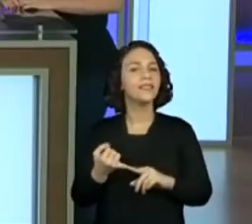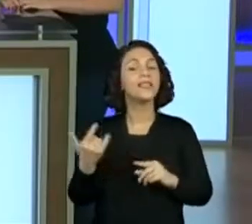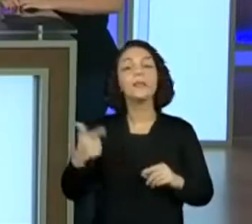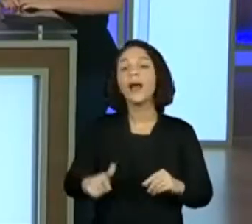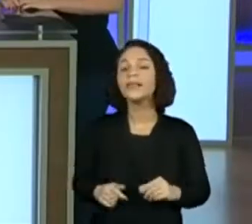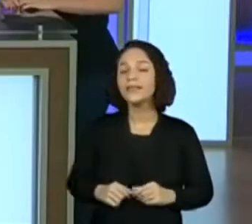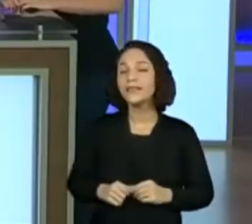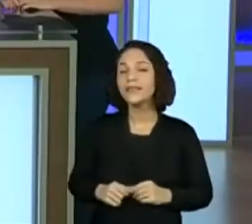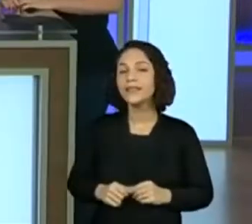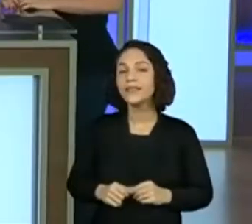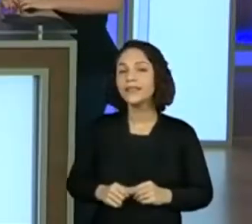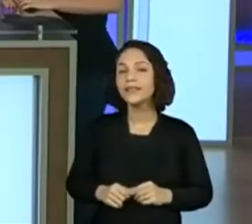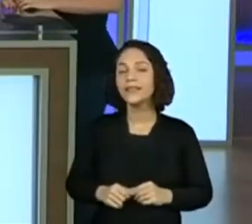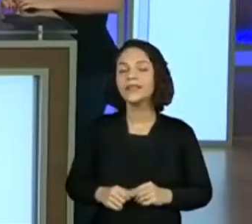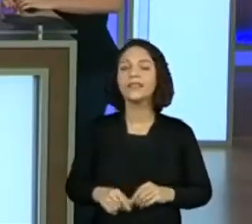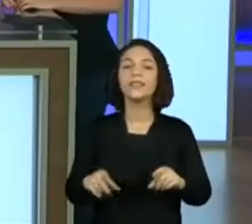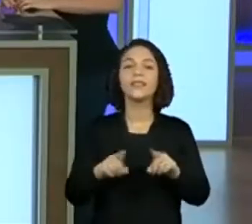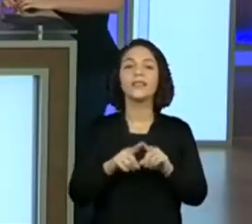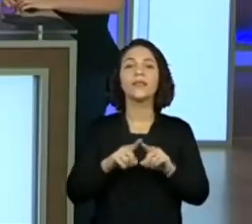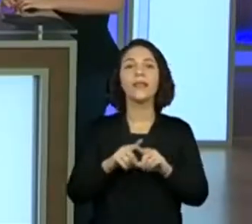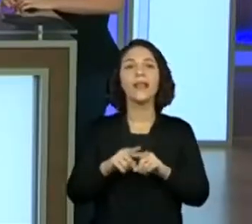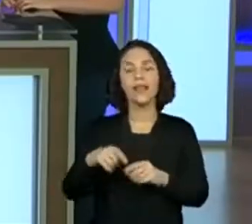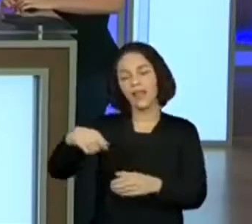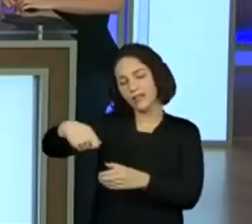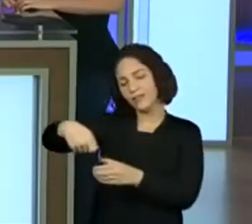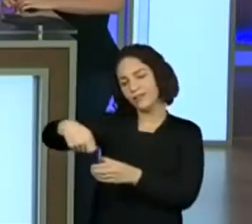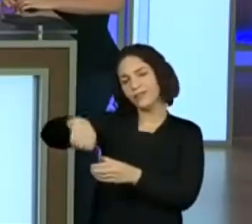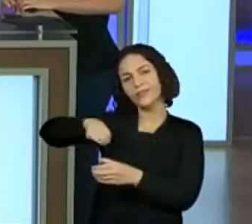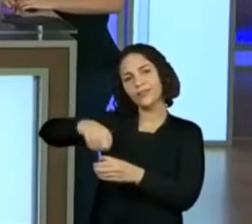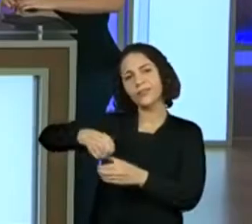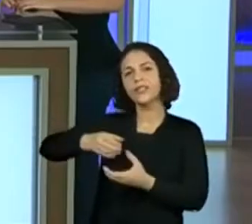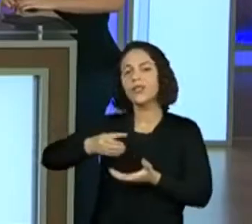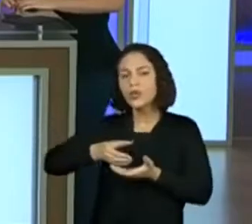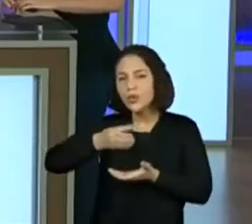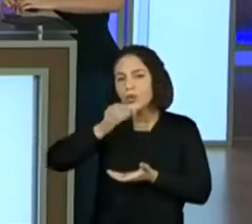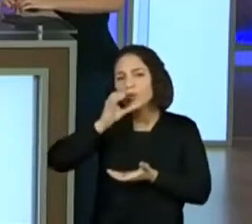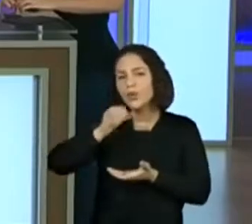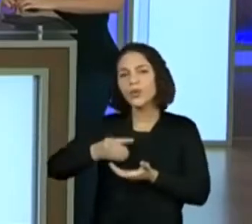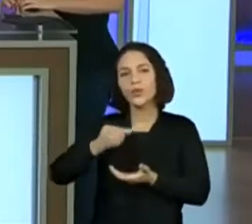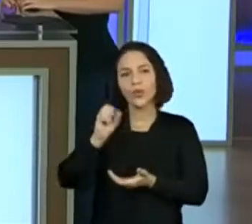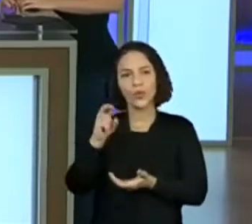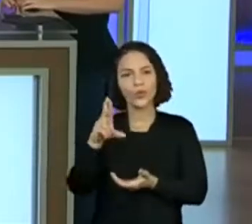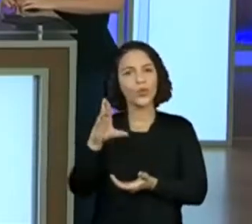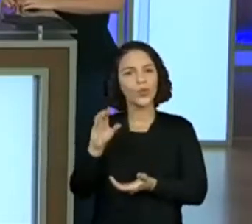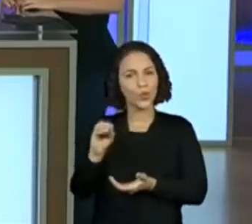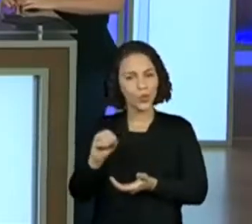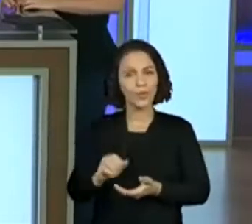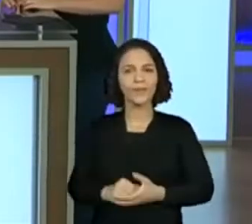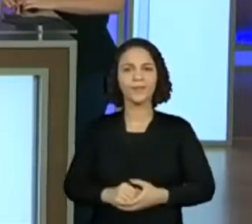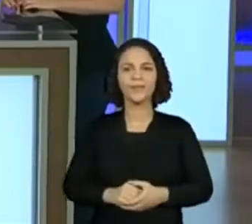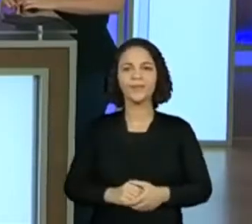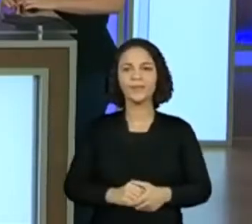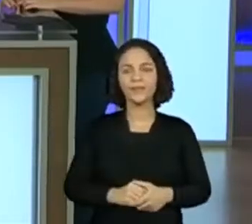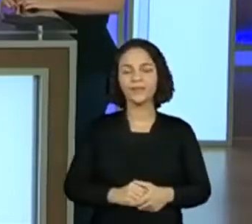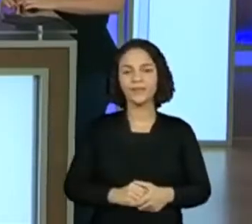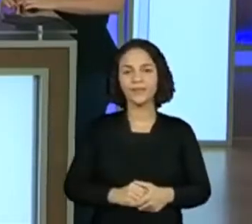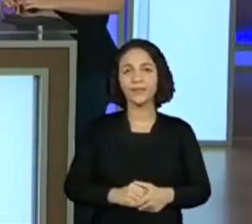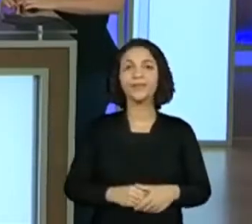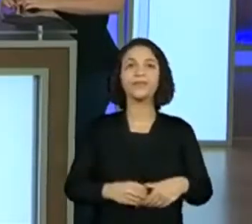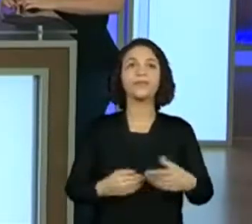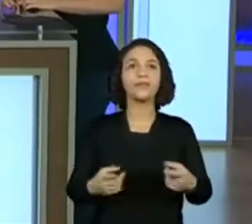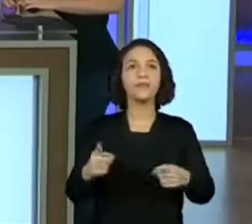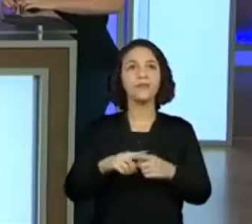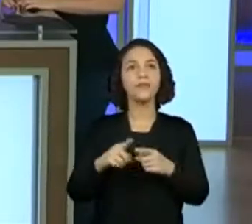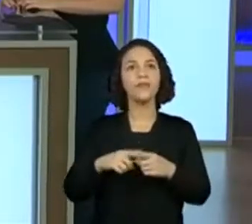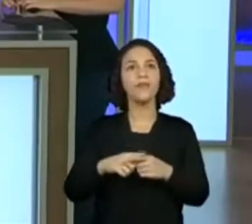que mais? Lata de suco. Lata de suco. Ele falou... o suco de uva ali. Isso. Ele falou da jarra.